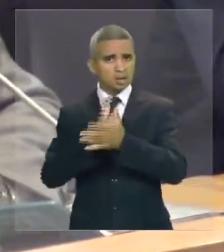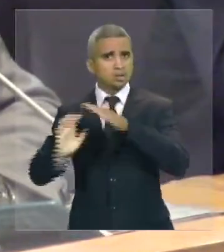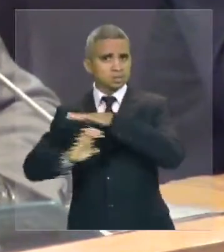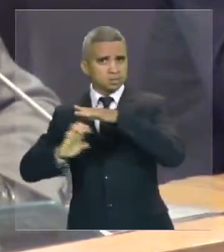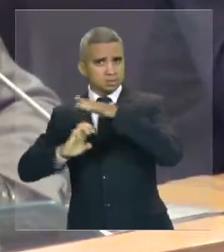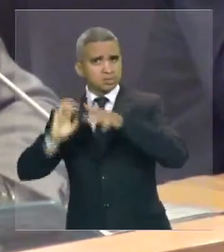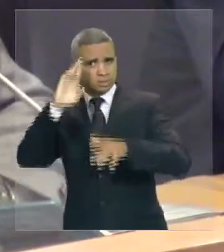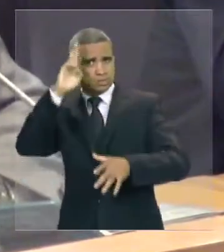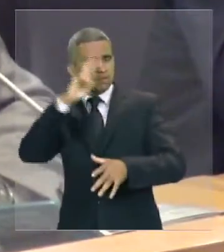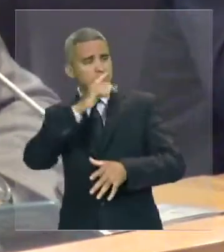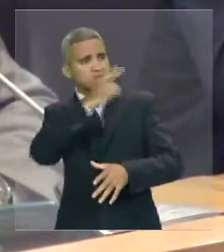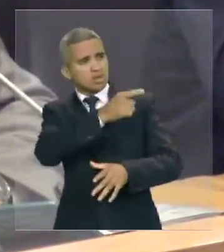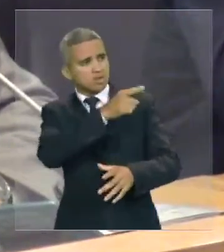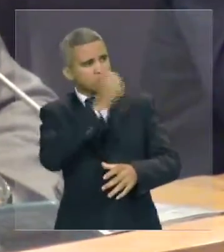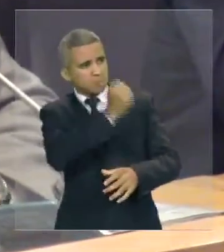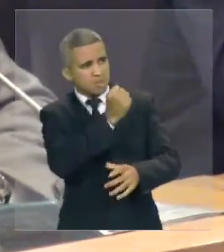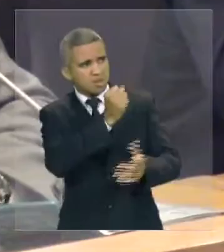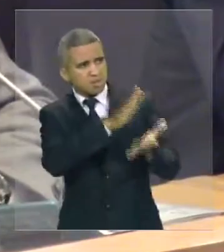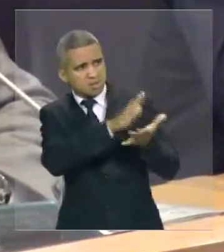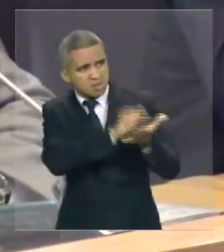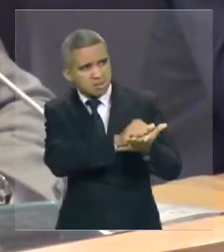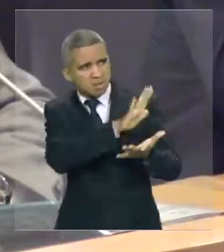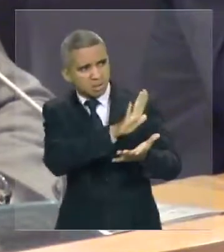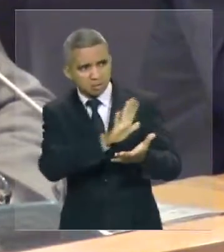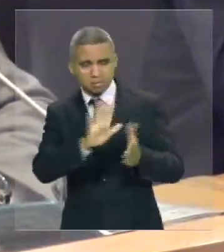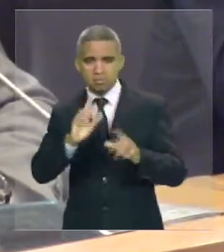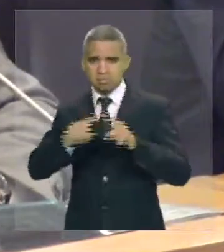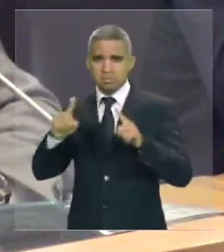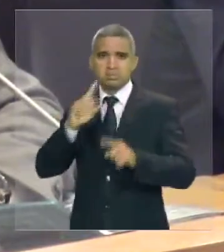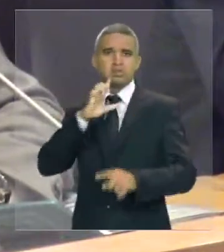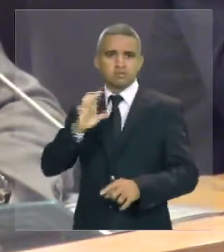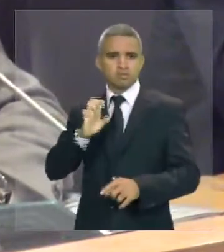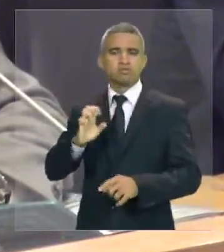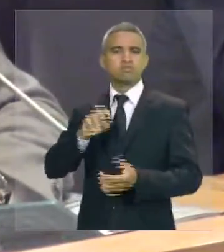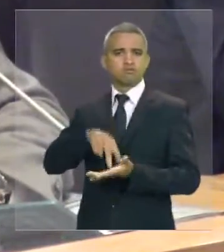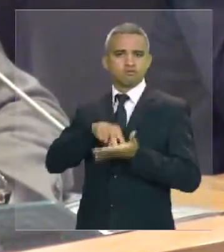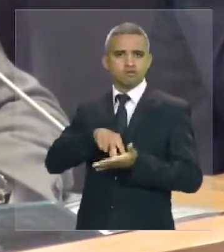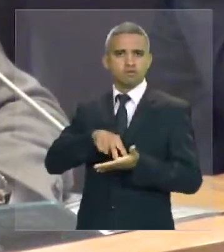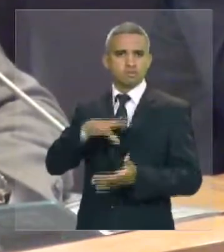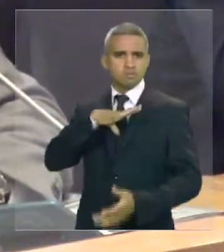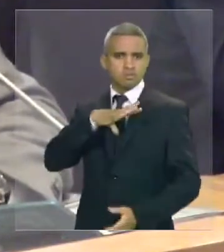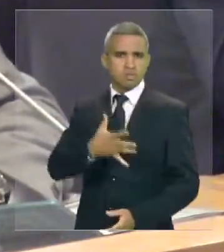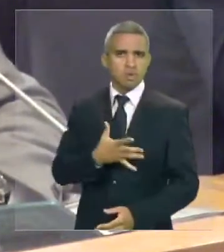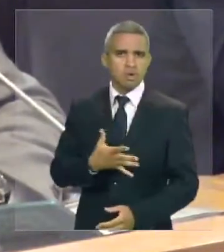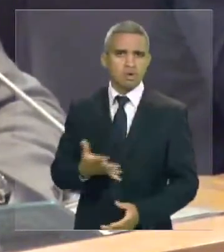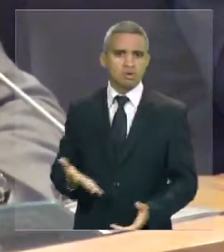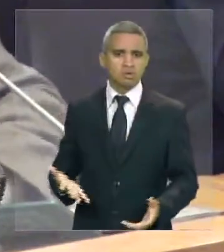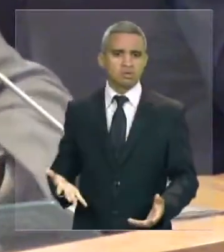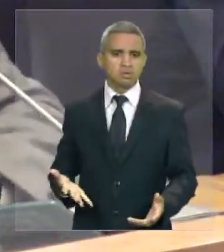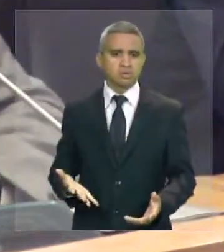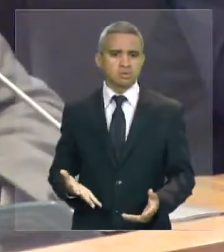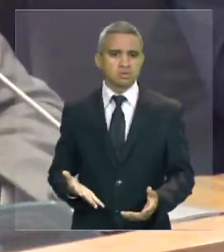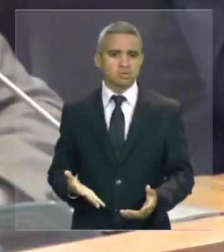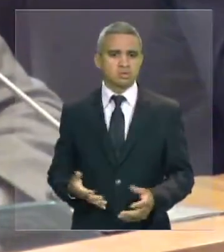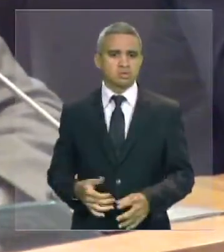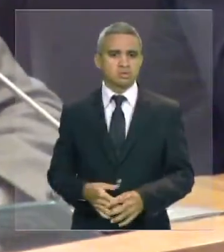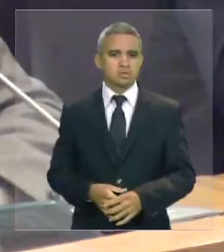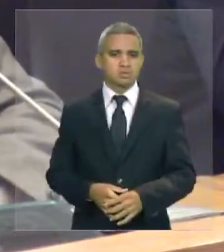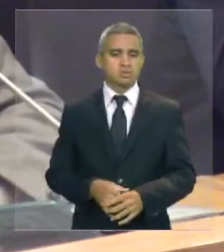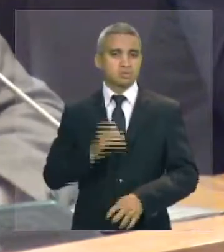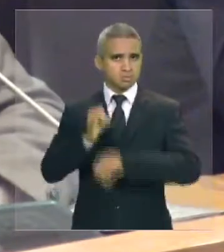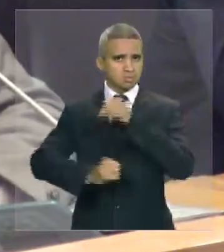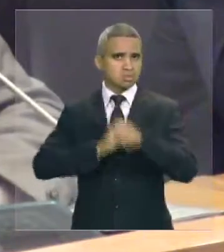ao prefeito, mas ele não recuará, segundo a sua palavra na sua própria rede